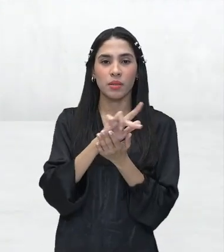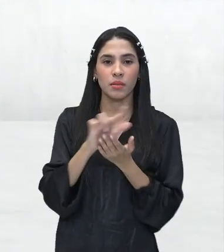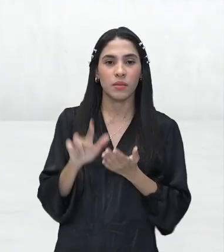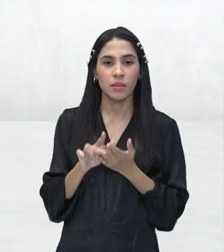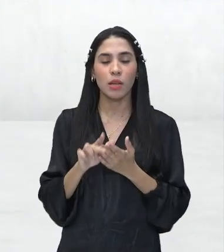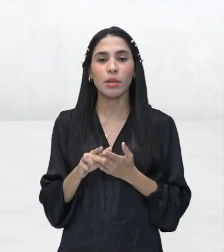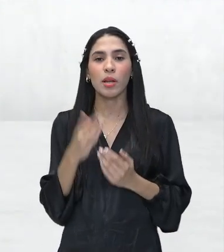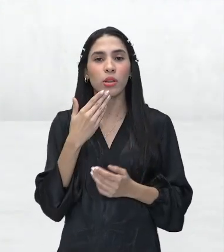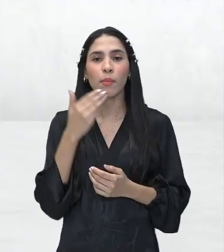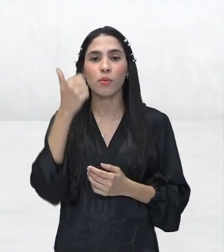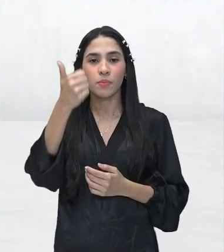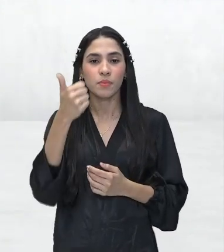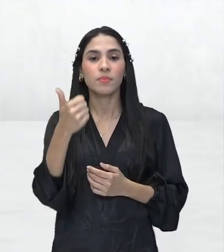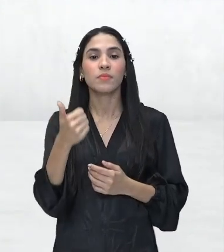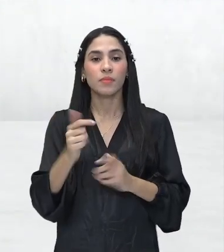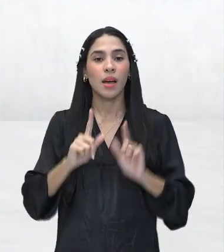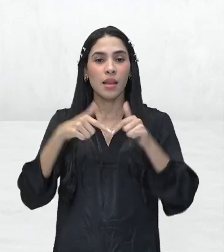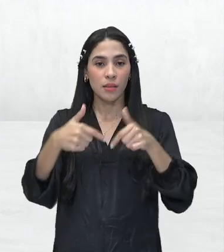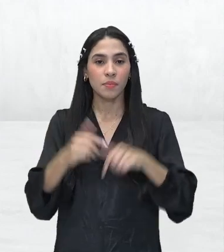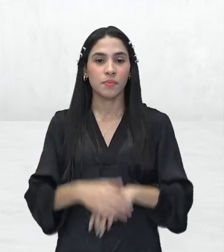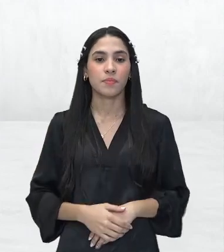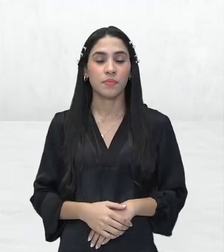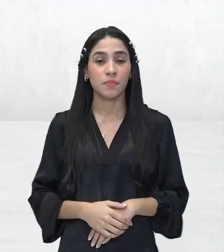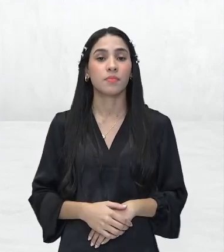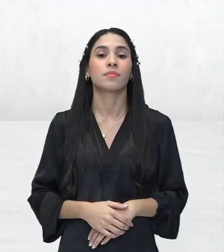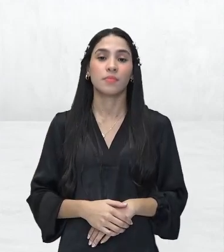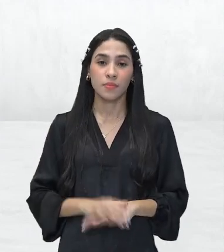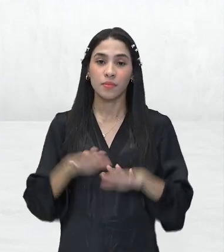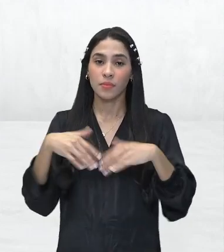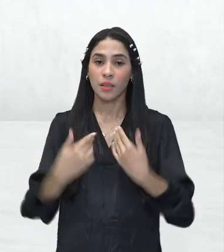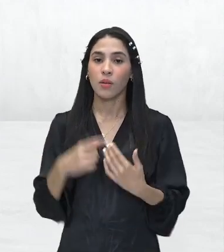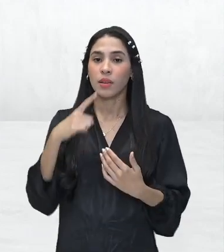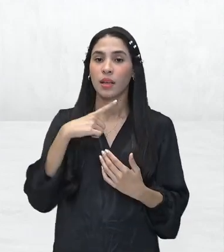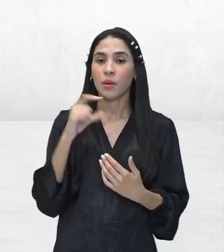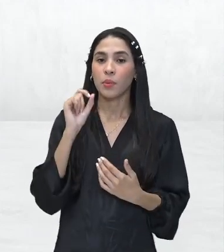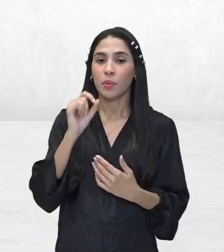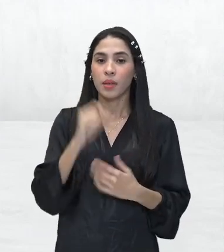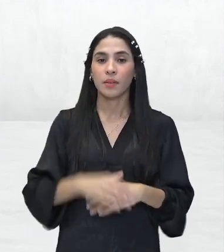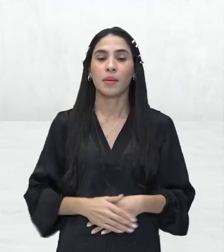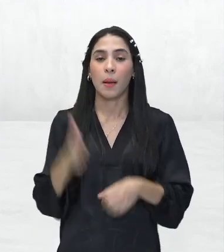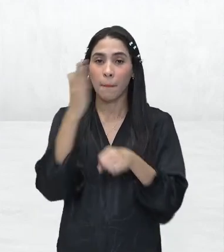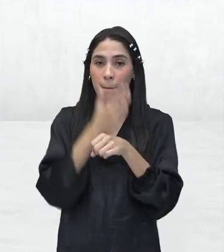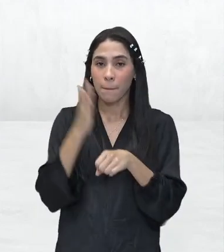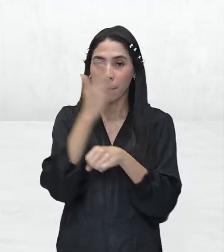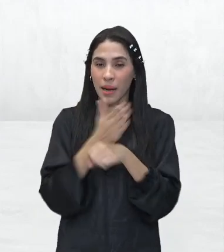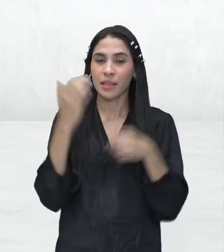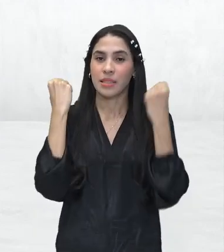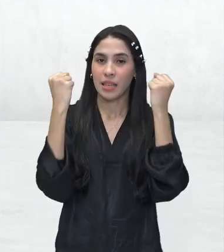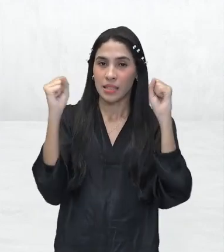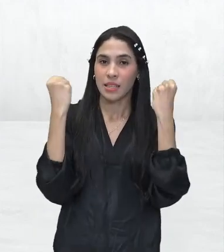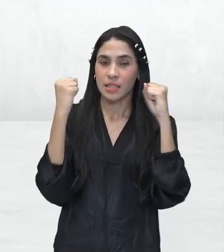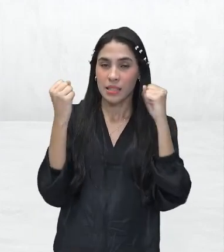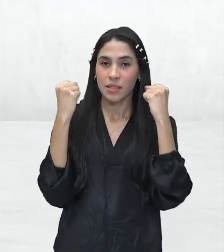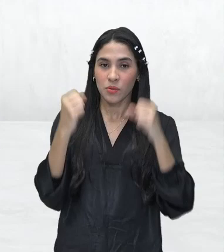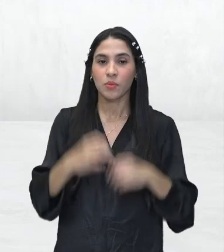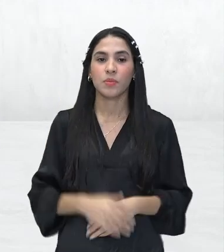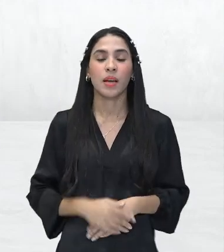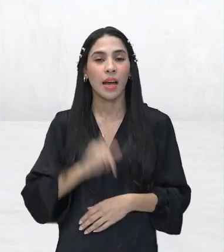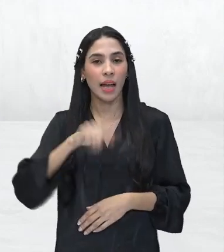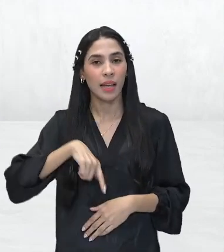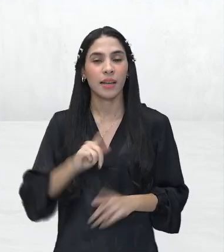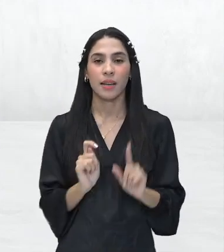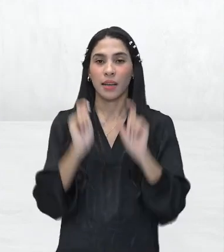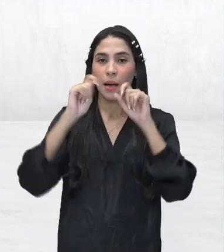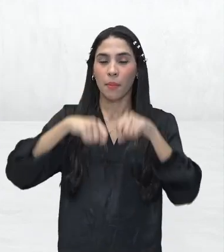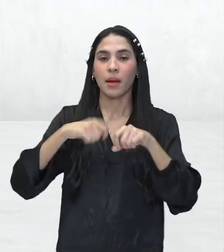sermos mais ativos fisicamente. Dentre elas está o fato de que a prática regular de atividade física é capaz